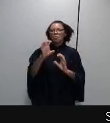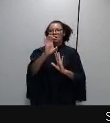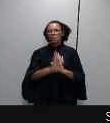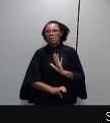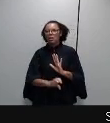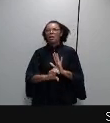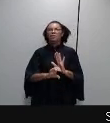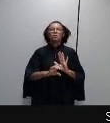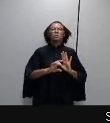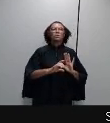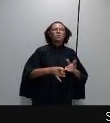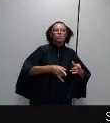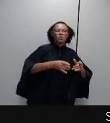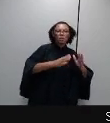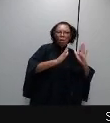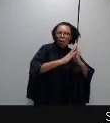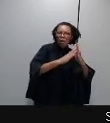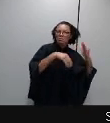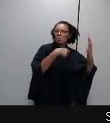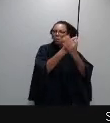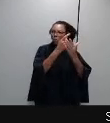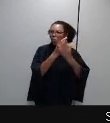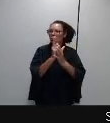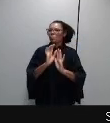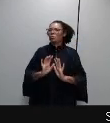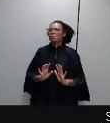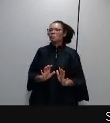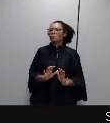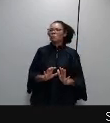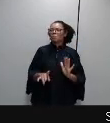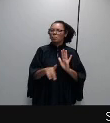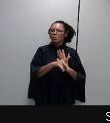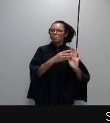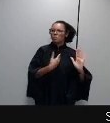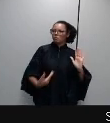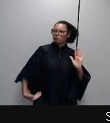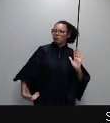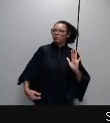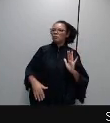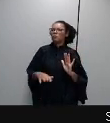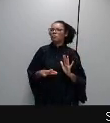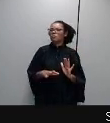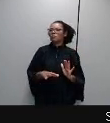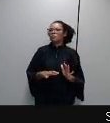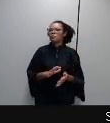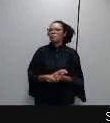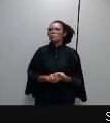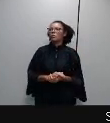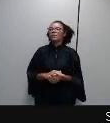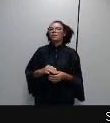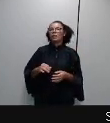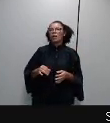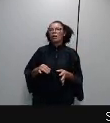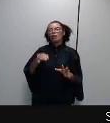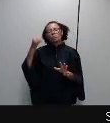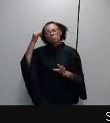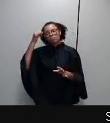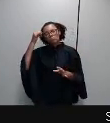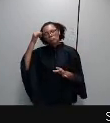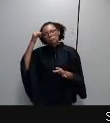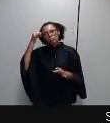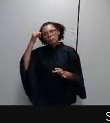pedra como também aqui mais propriamente não no plano de execução de caos a discussões